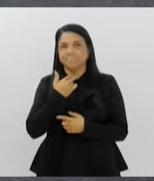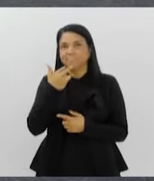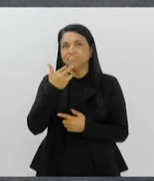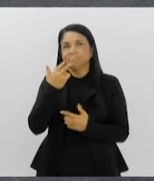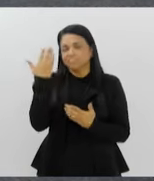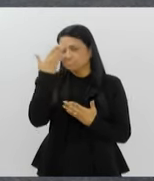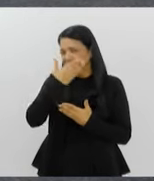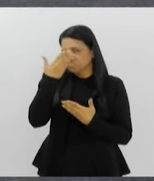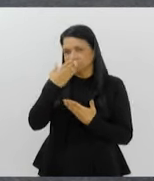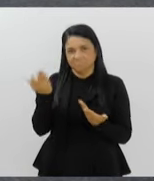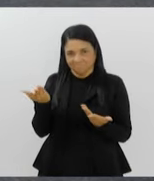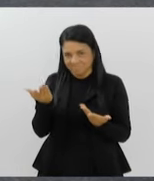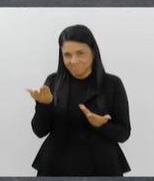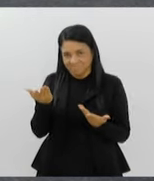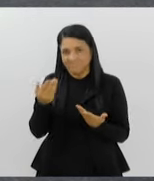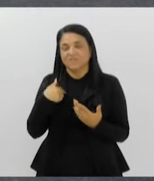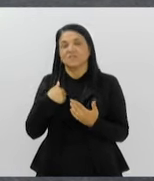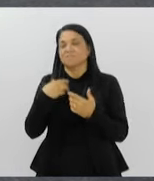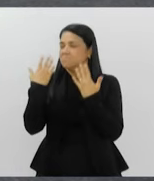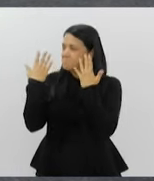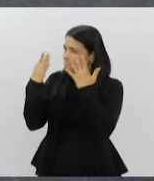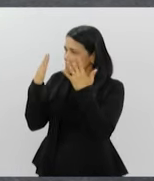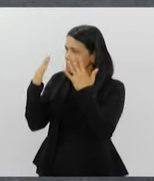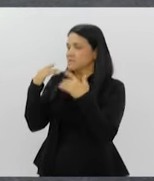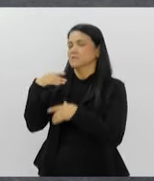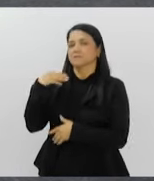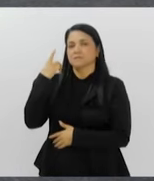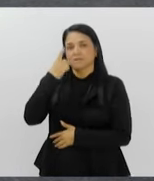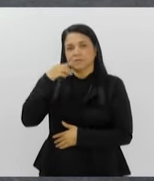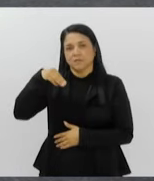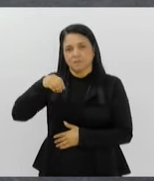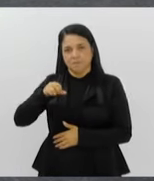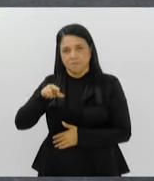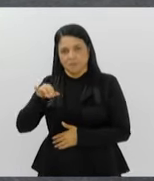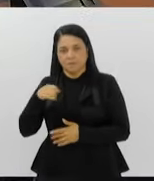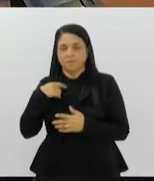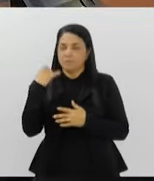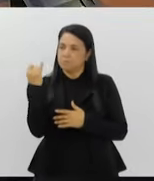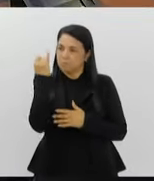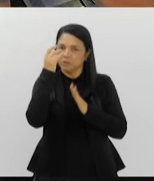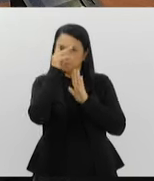questões. Muito obrigado, parabéns à deputada Marina do MST por esse importante projeto.